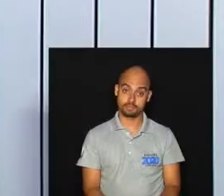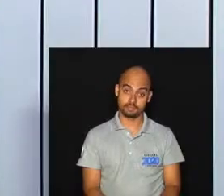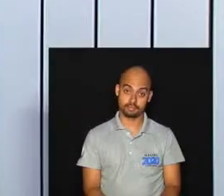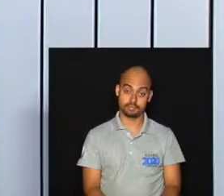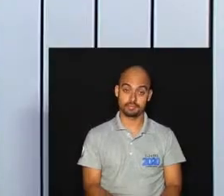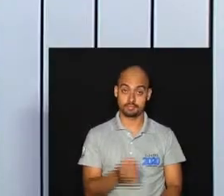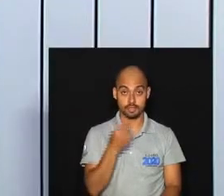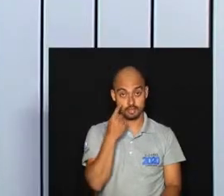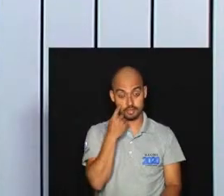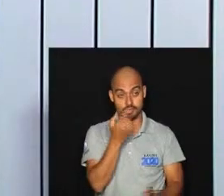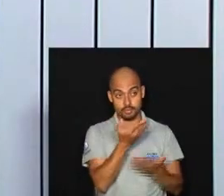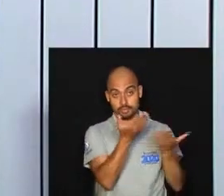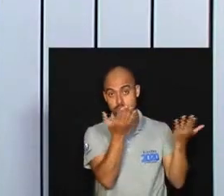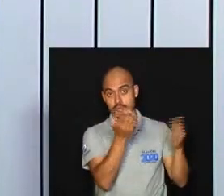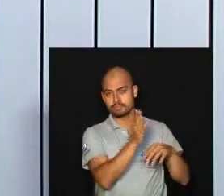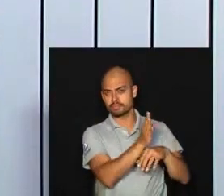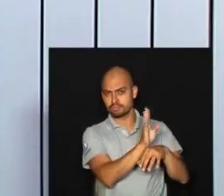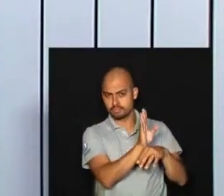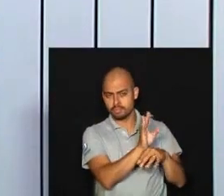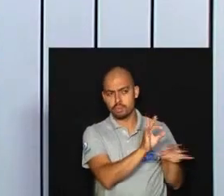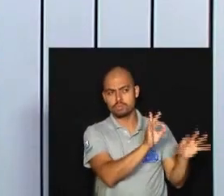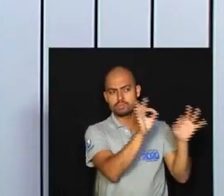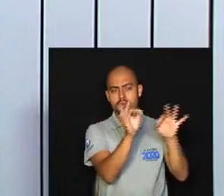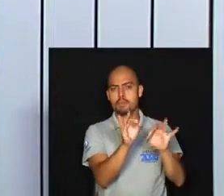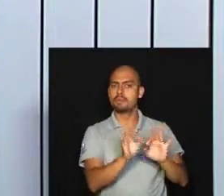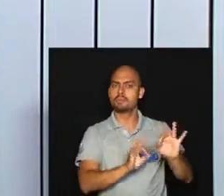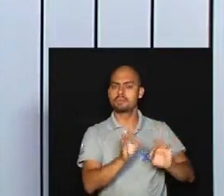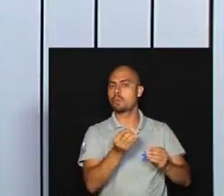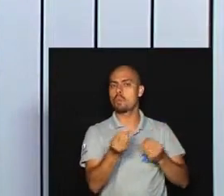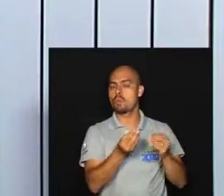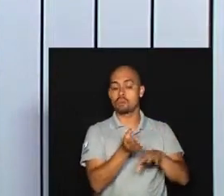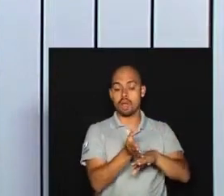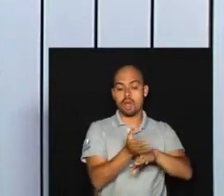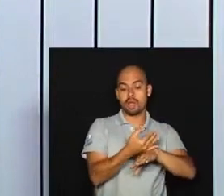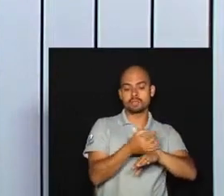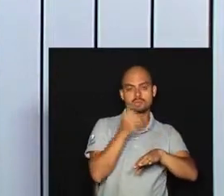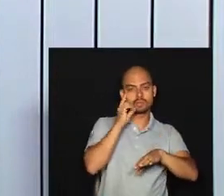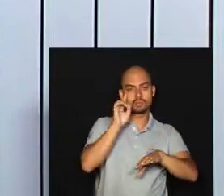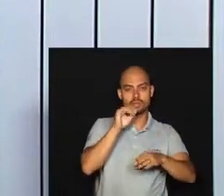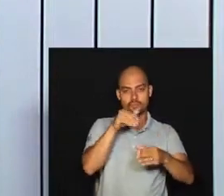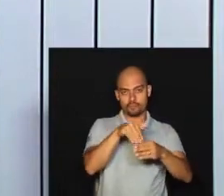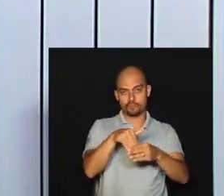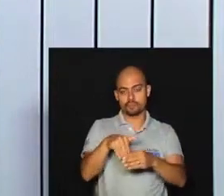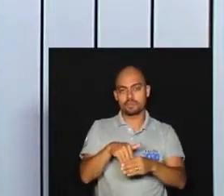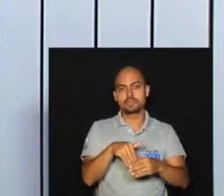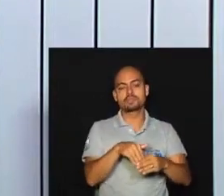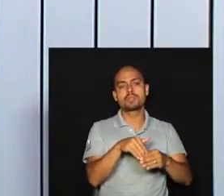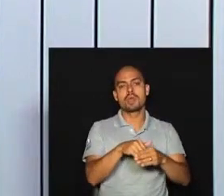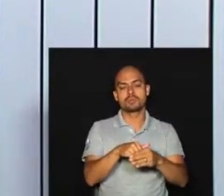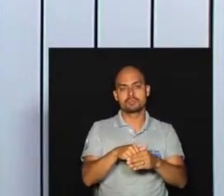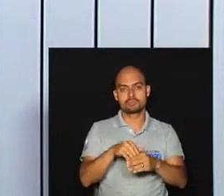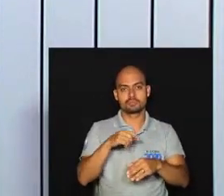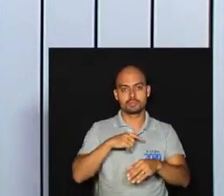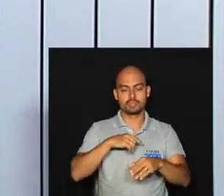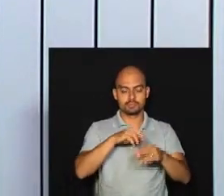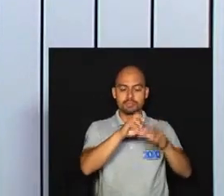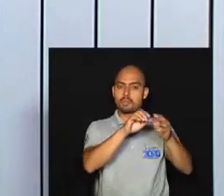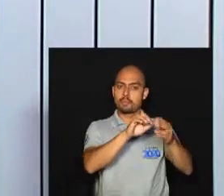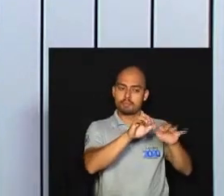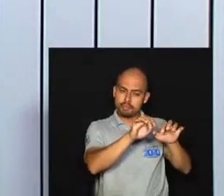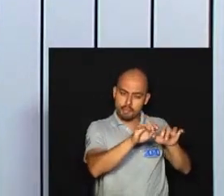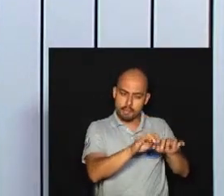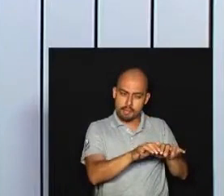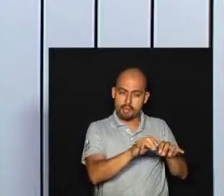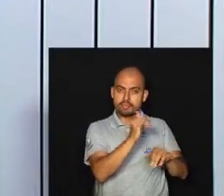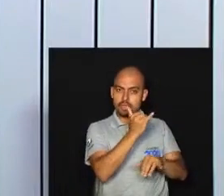Bom, você viu aí a preparação, né, que antecede o dia de hoje, que acontece com as urnas eletrônicas.